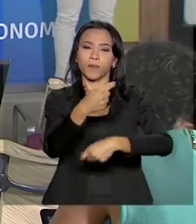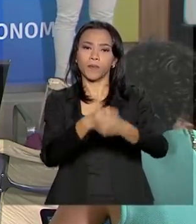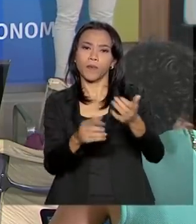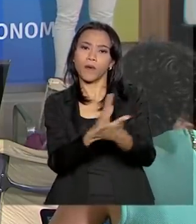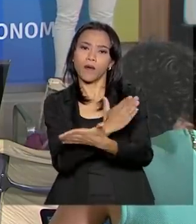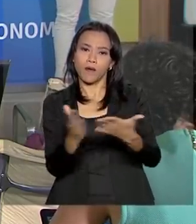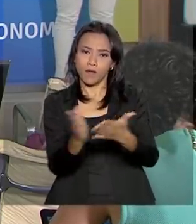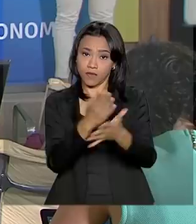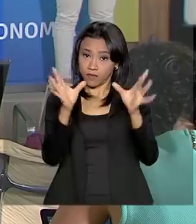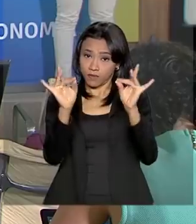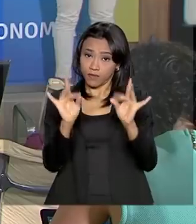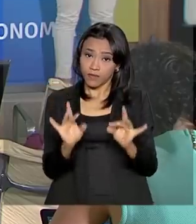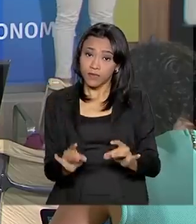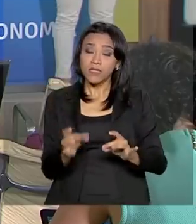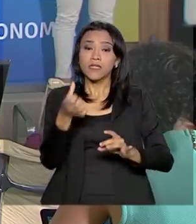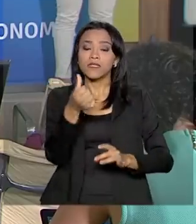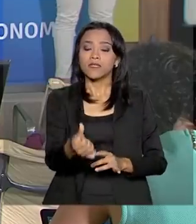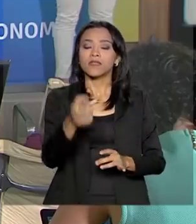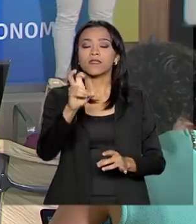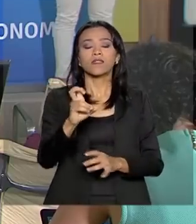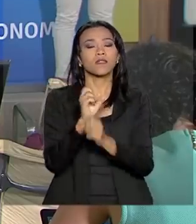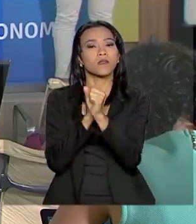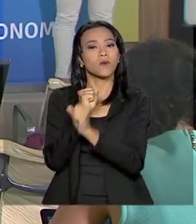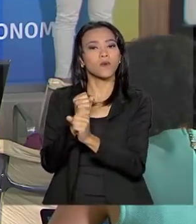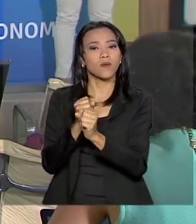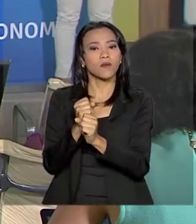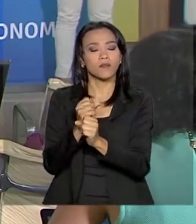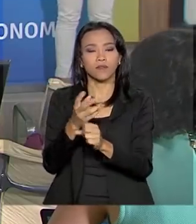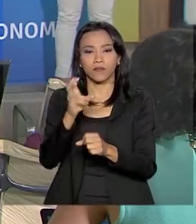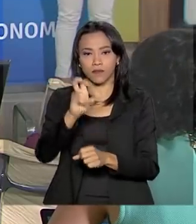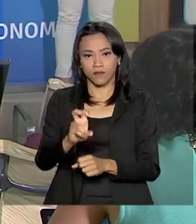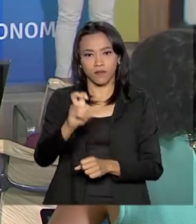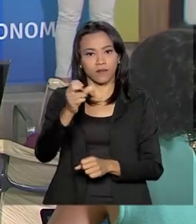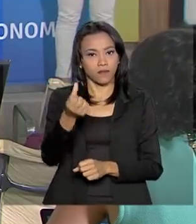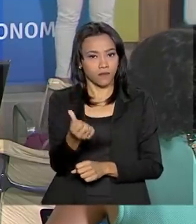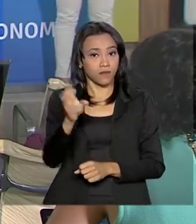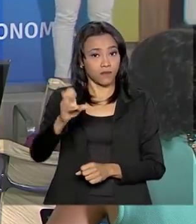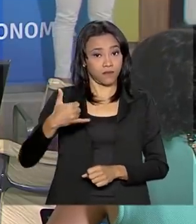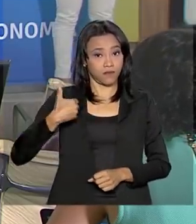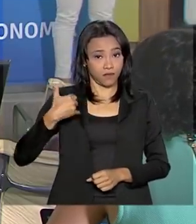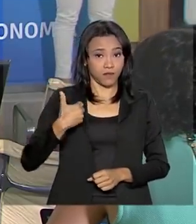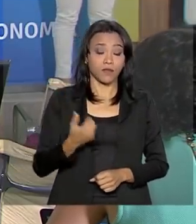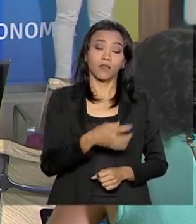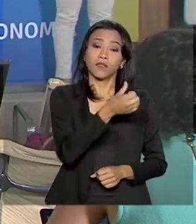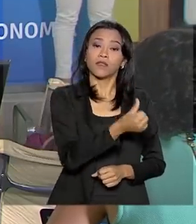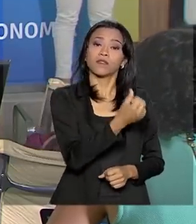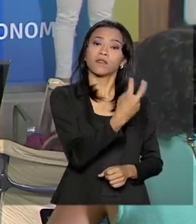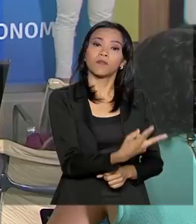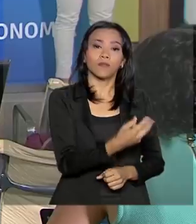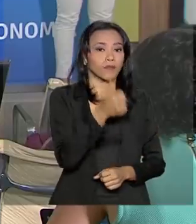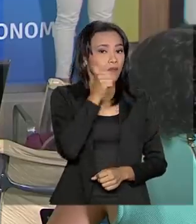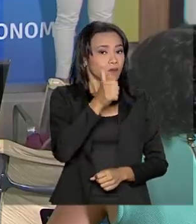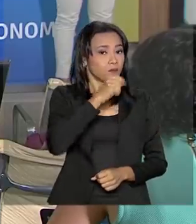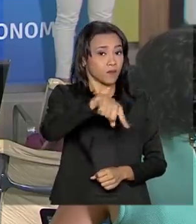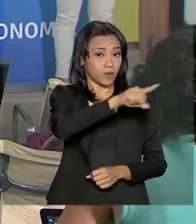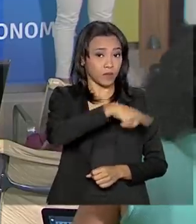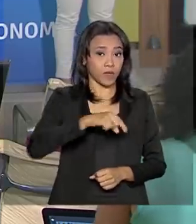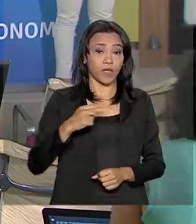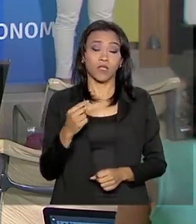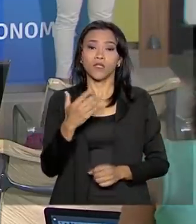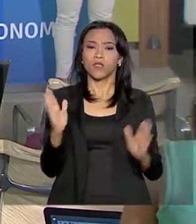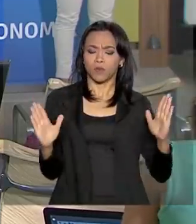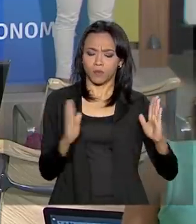dessa reforma: 65 anos como idade mínima para os homens, 62 para as mulheres, 12 anos de transição. Além